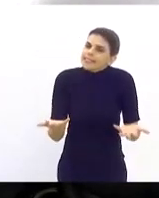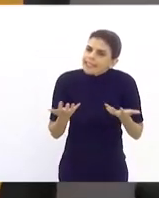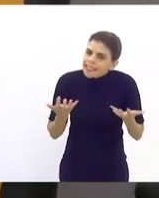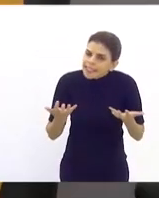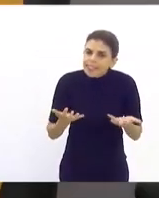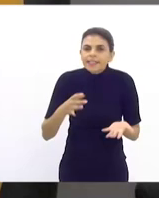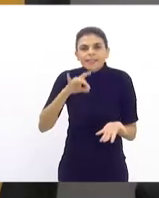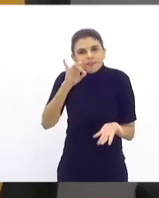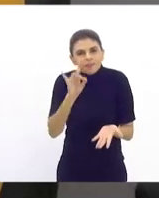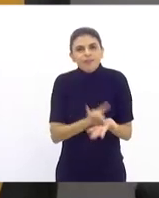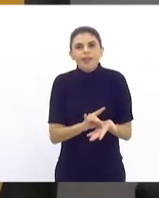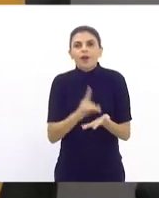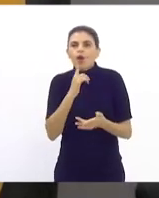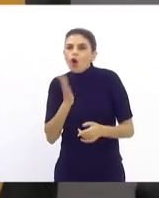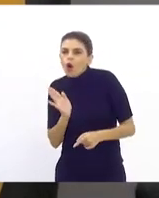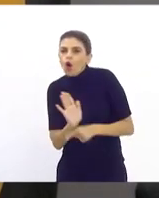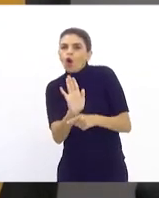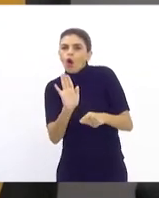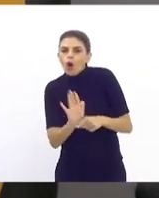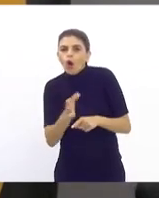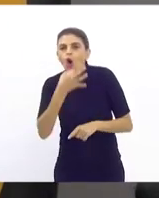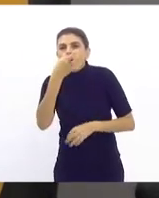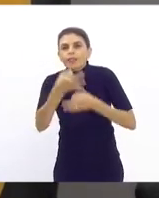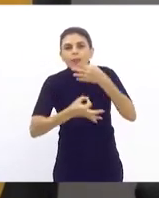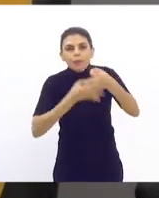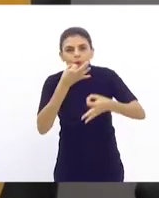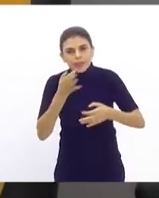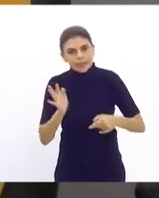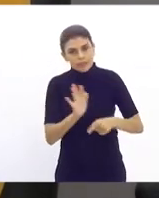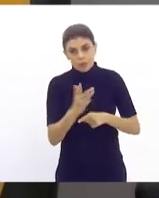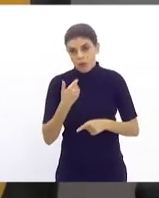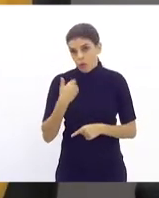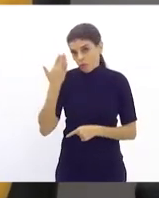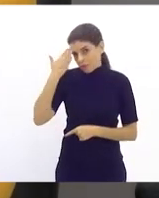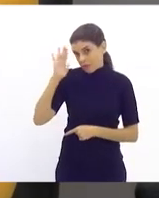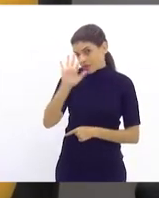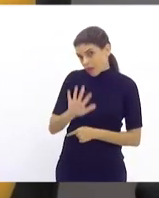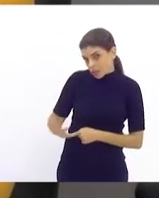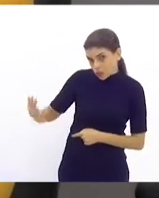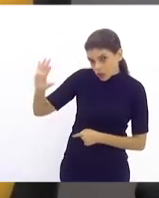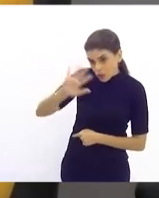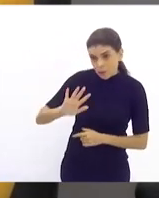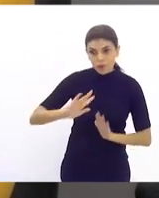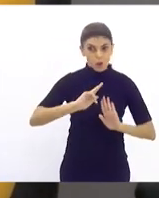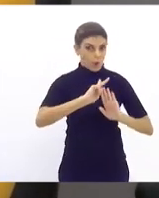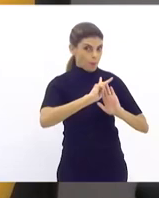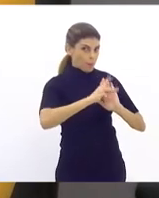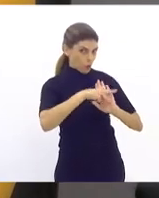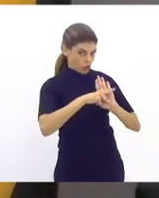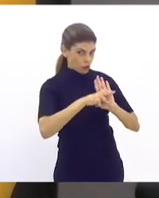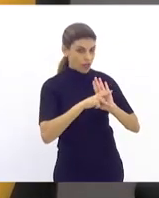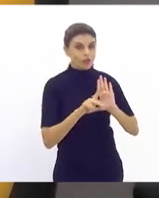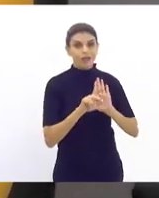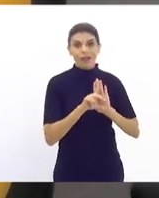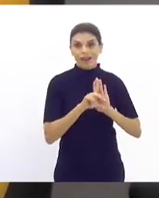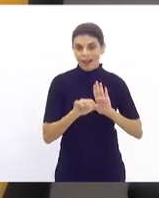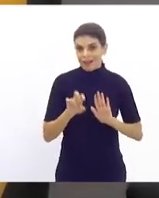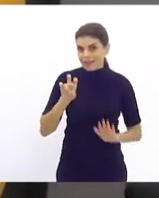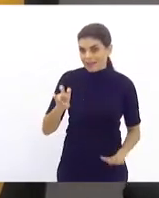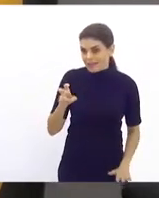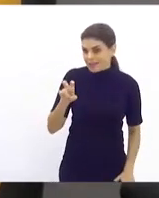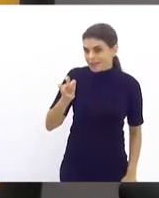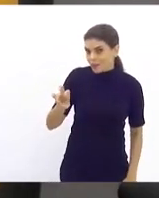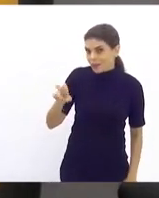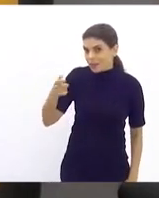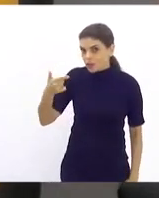pequena contribuição daquele que é meu entendimento, né? O projeto de lei 1552,